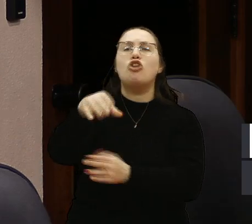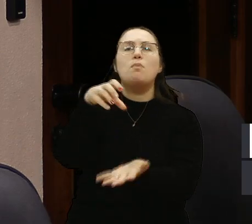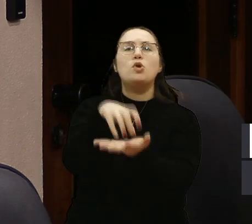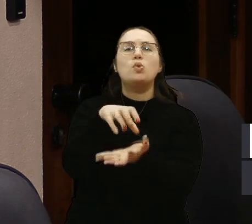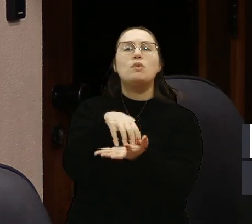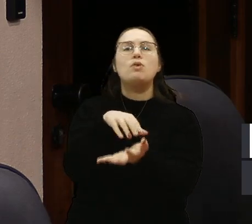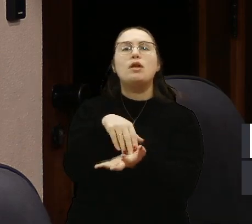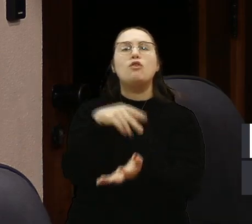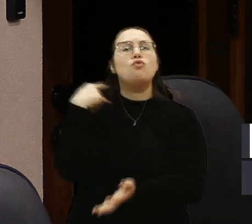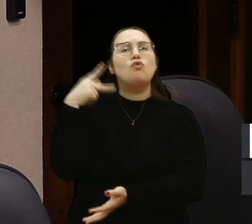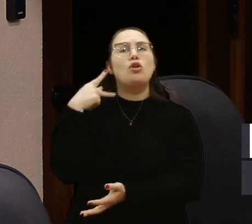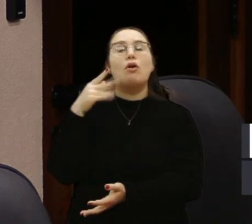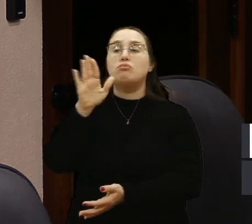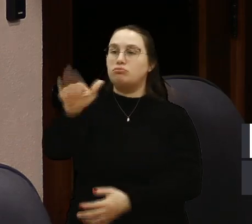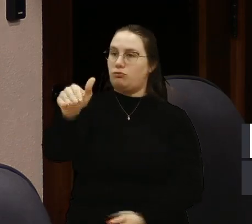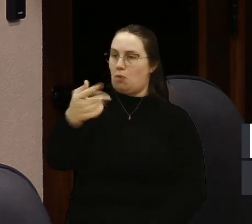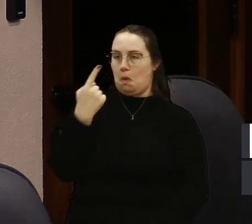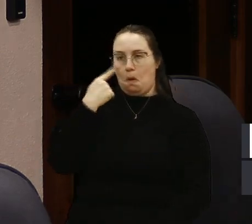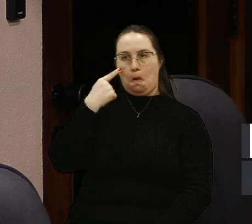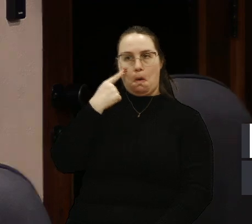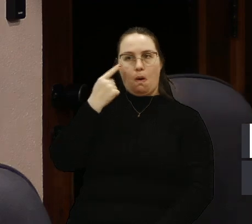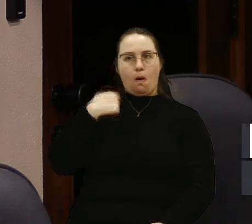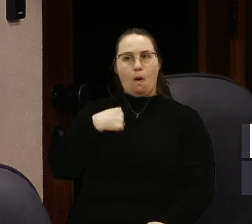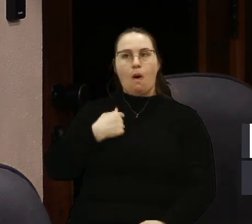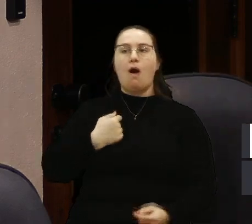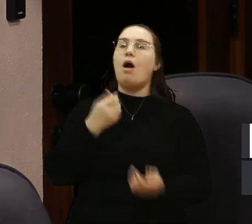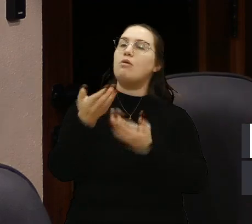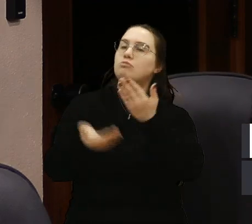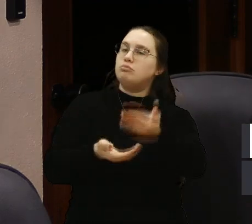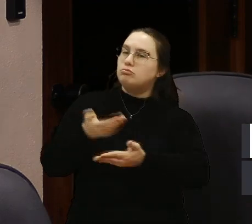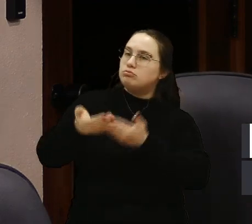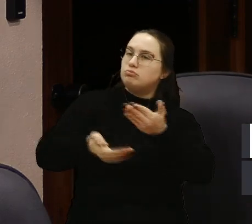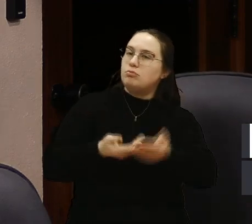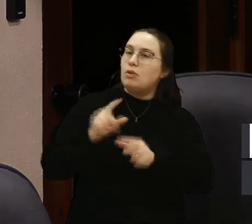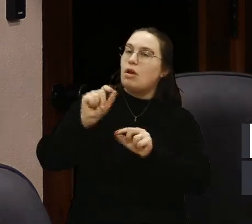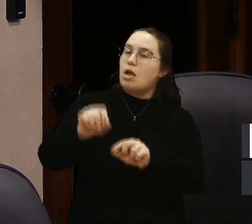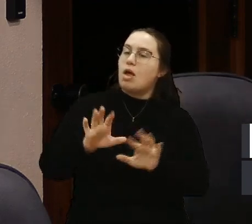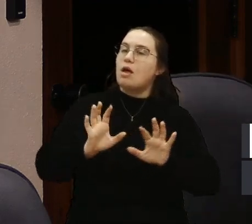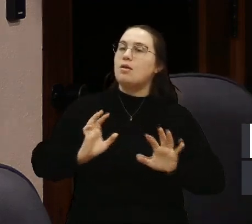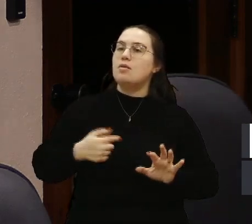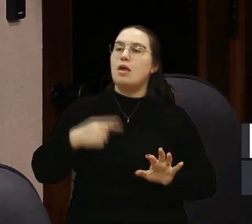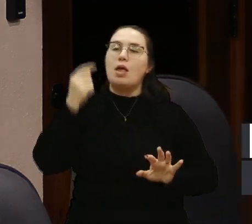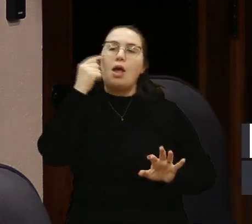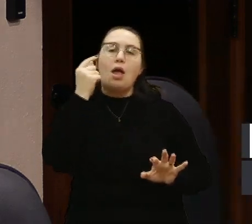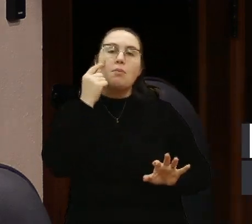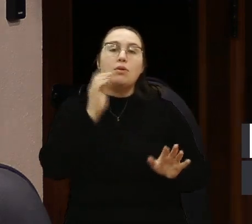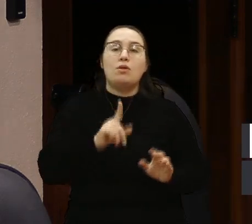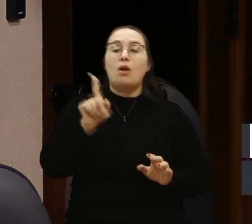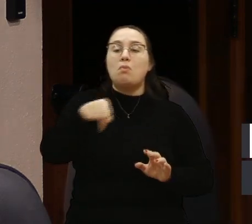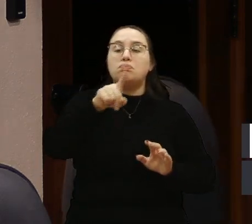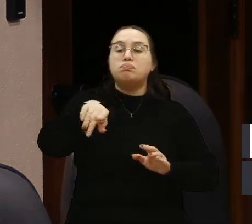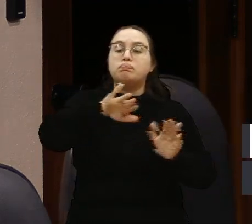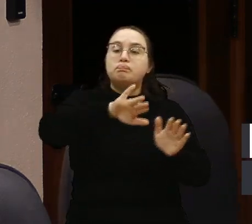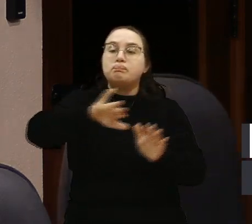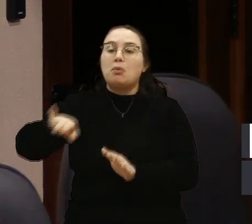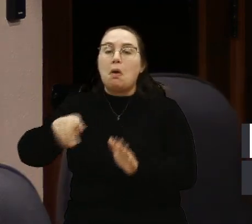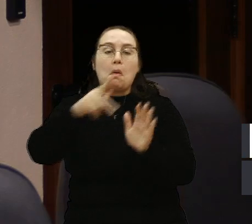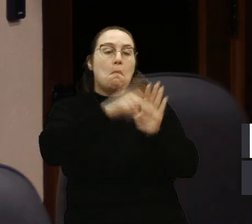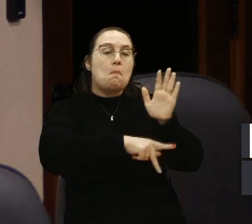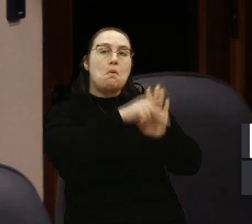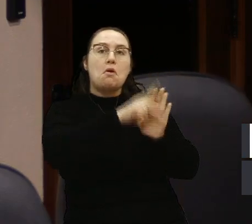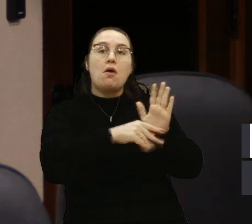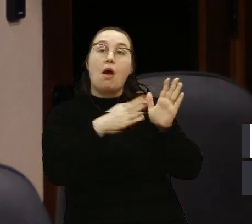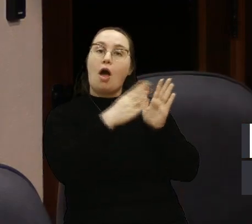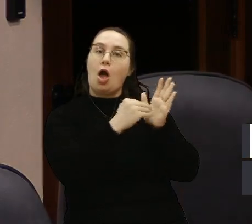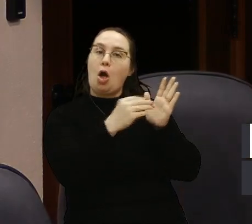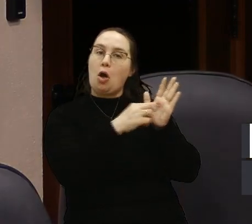gabinete. Chama, olha, o entendimento da PGM é esse, eu peço que o senhor retire o projeto, eu vou estar aqui, ó, a cópia do